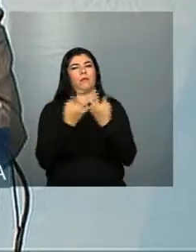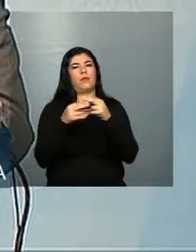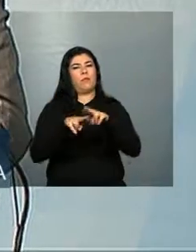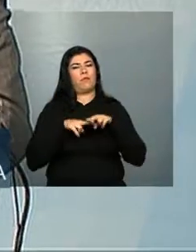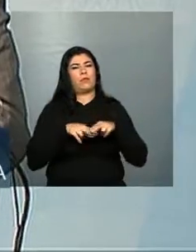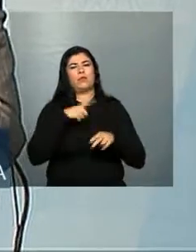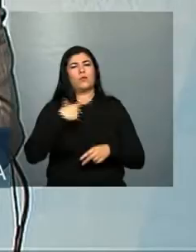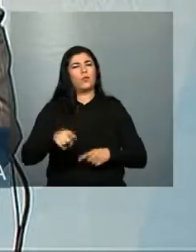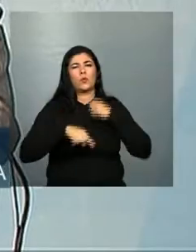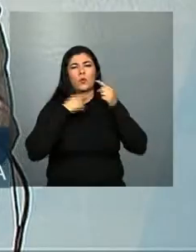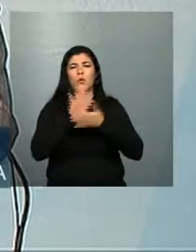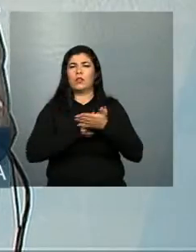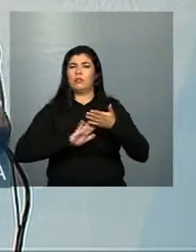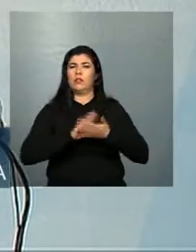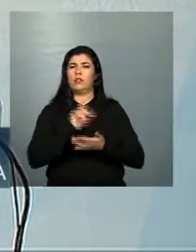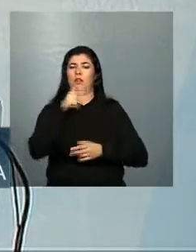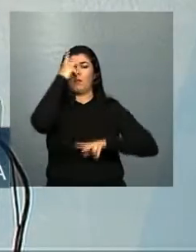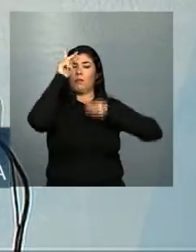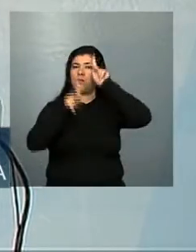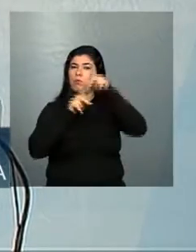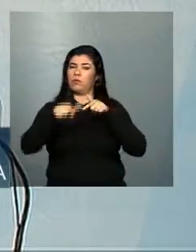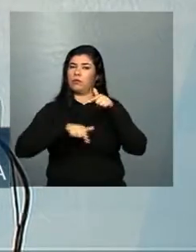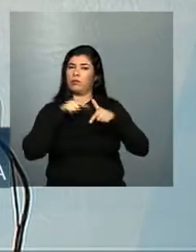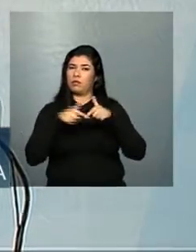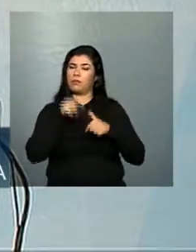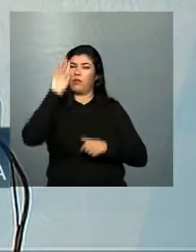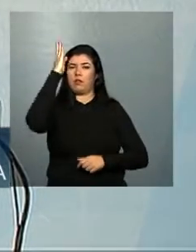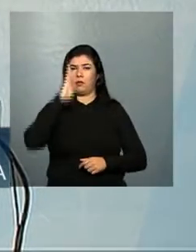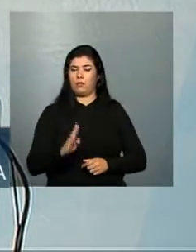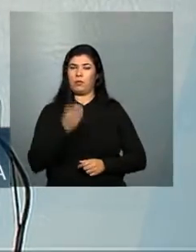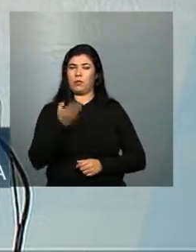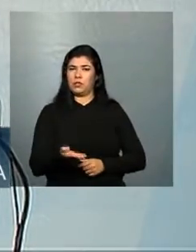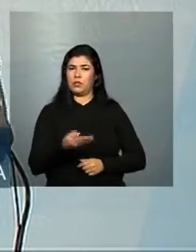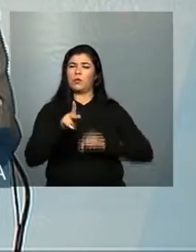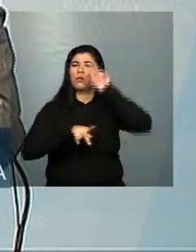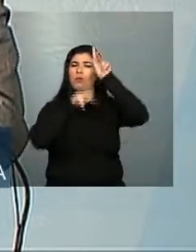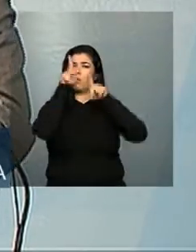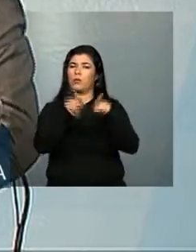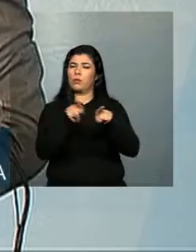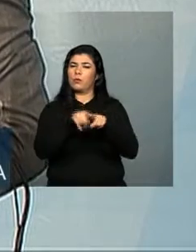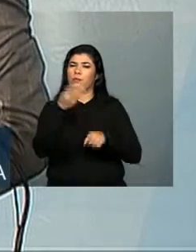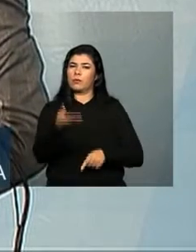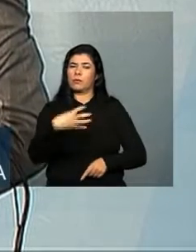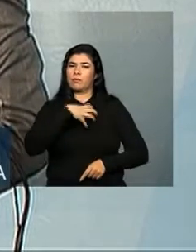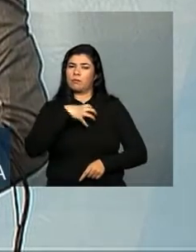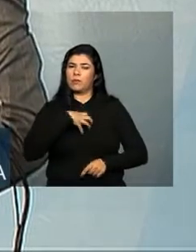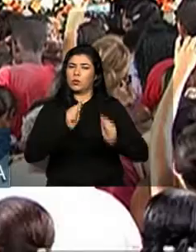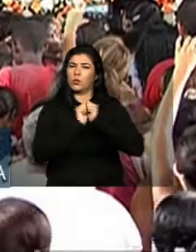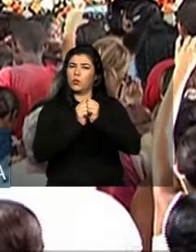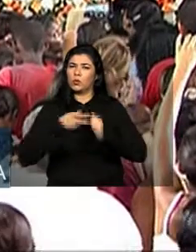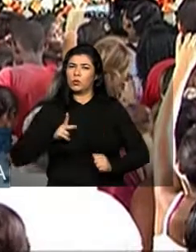não tenho a menor dúvida que o povo trabalhador desse país, que o povo baiano estará ao seu